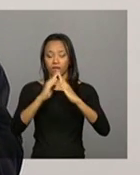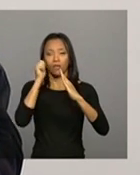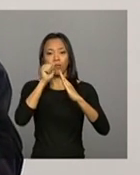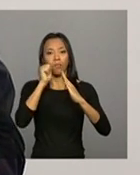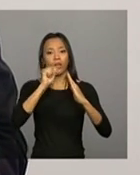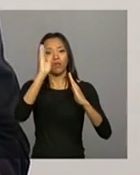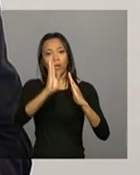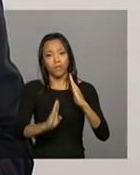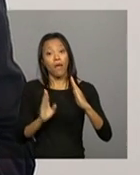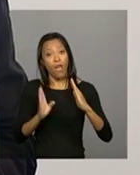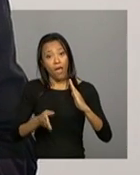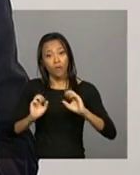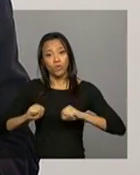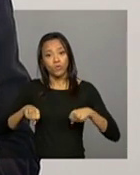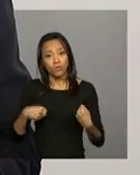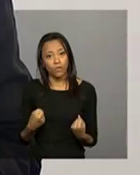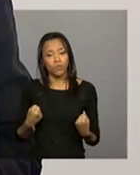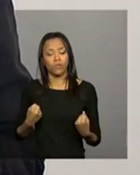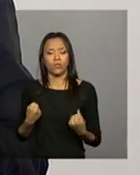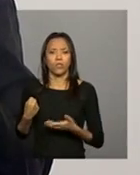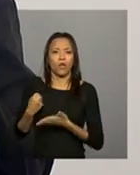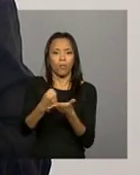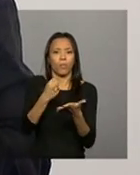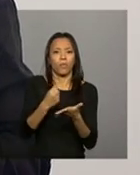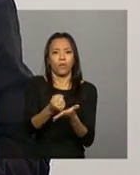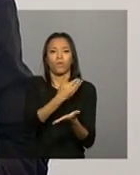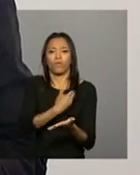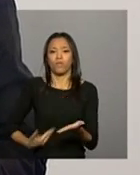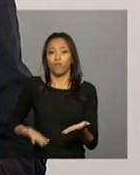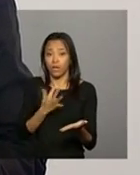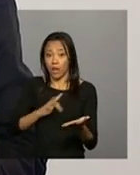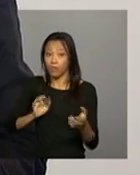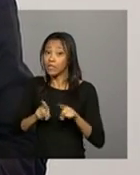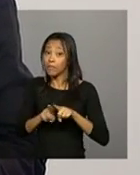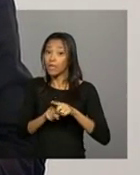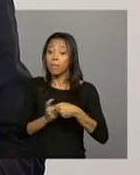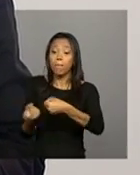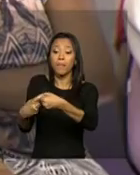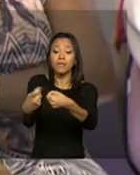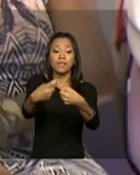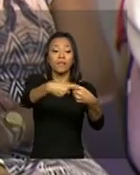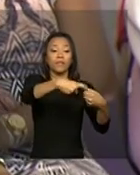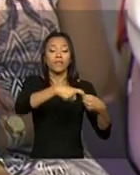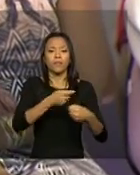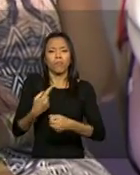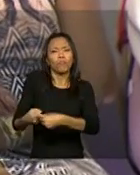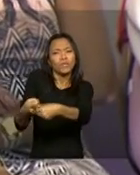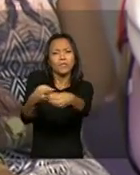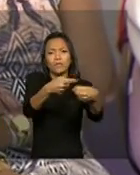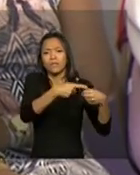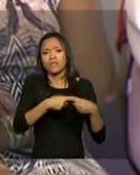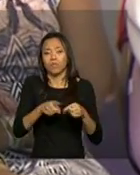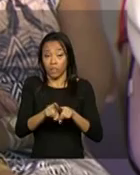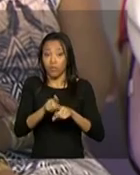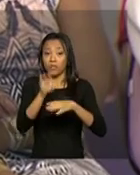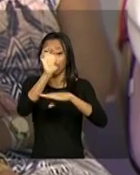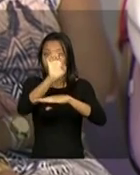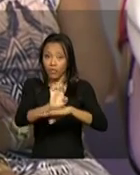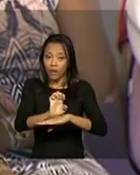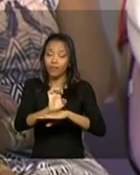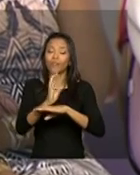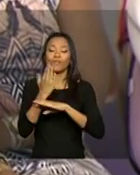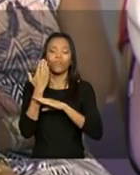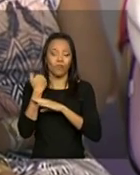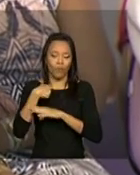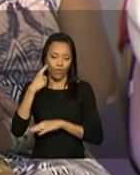é um esforço do governo federal e em parceria com o município e com o estado, nós vamos poder, com certeza,